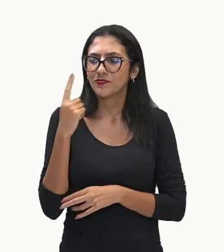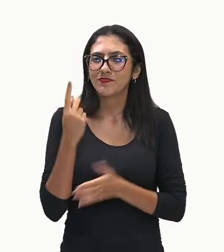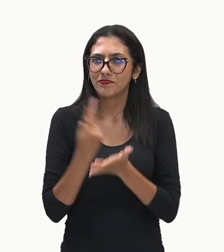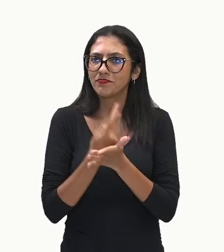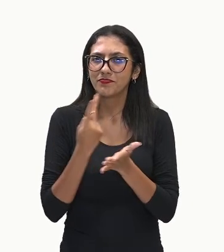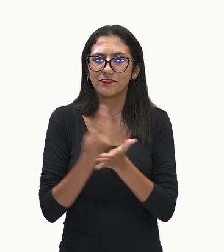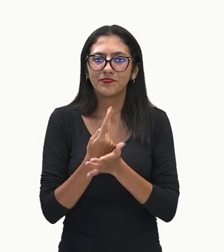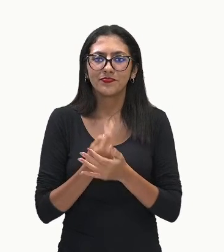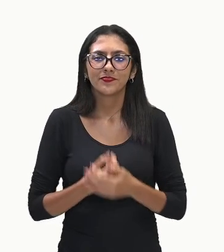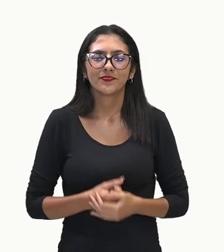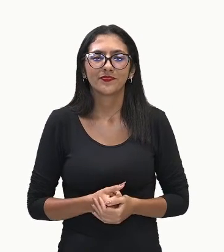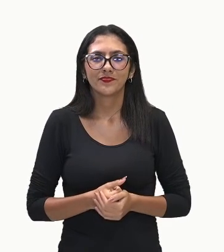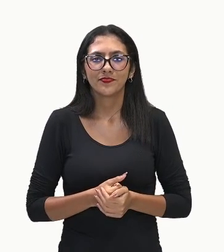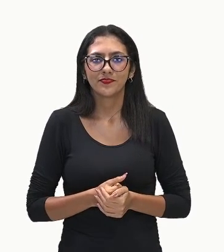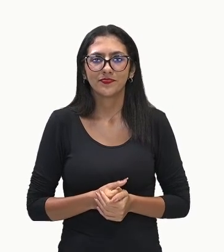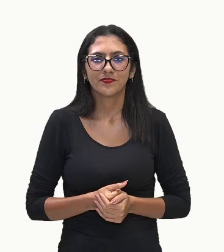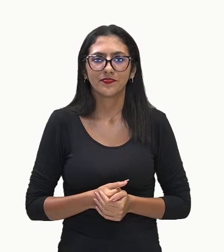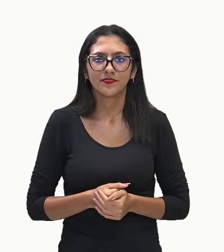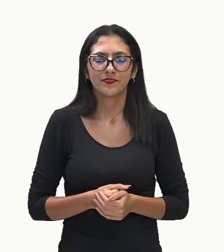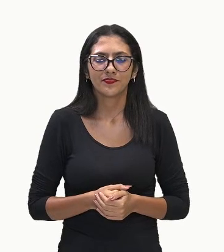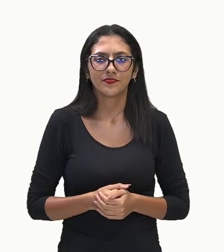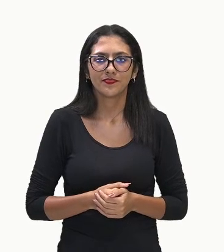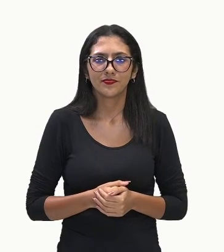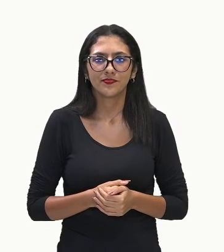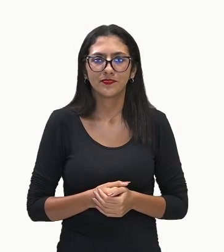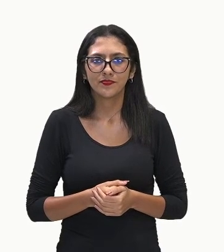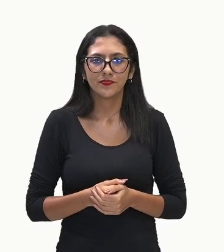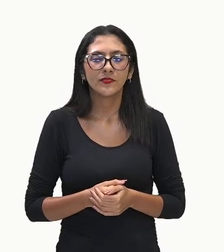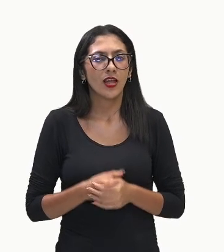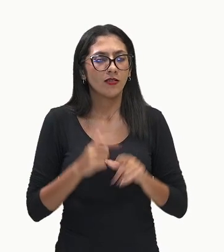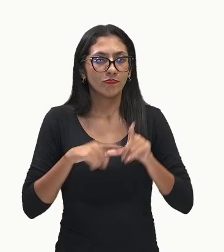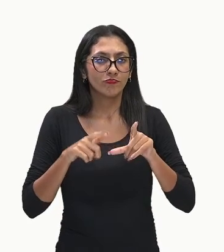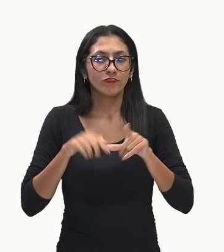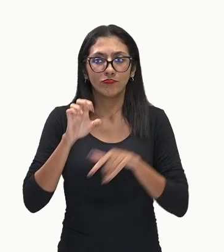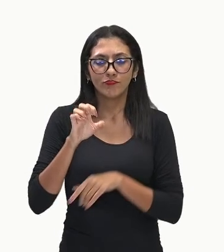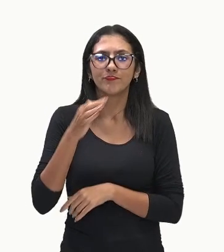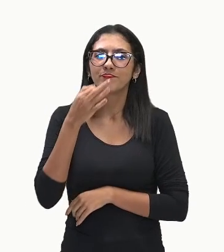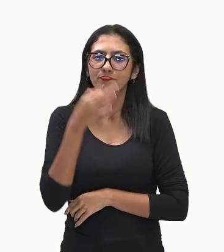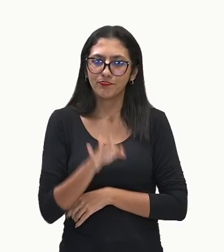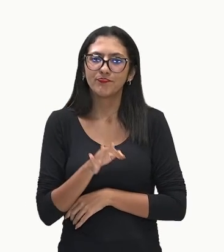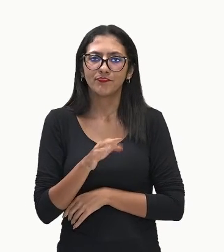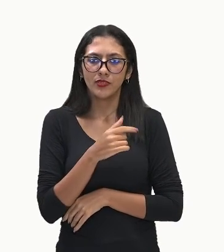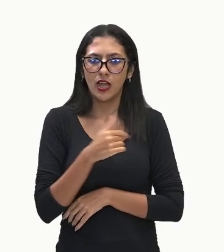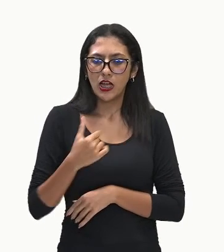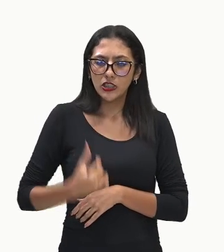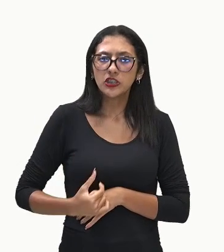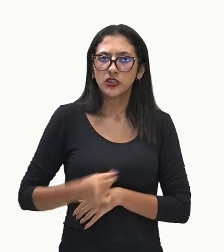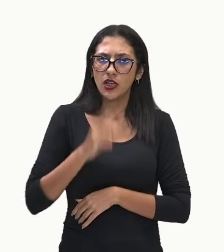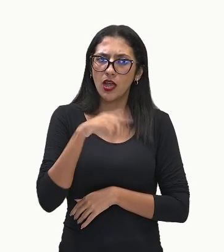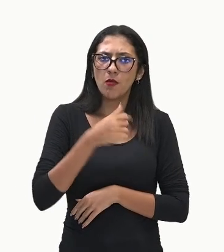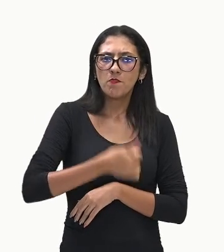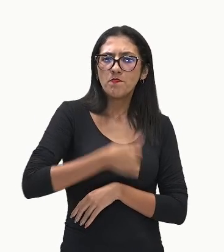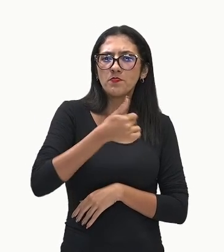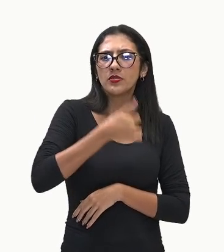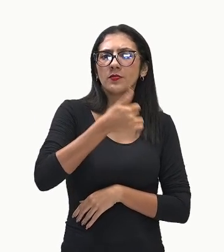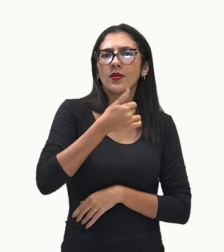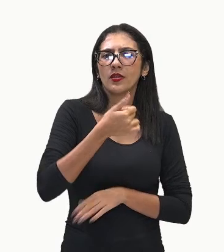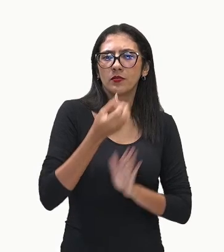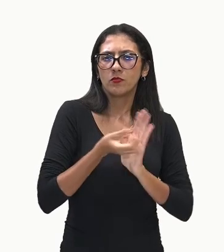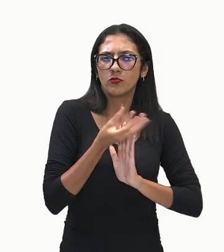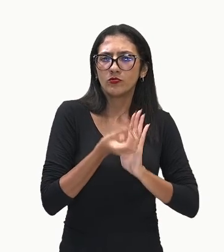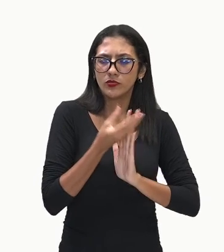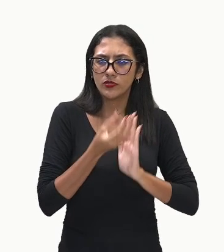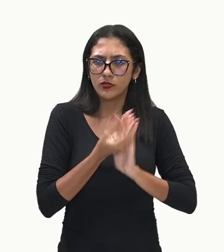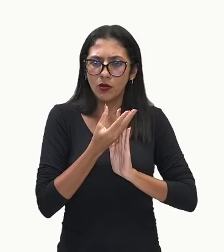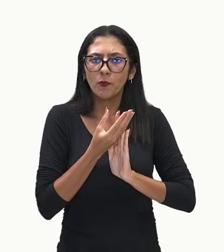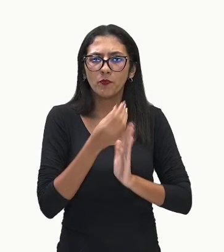alternativa. Beleza? A alternativa é correta, né? Realmente a China ocupa a 1ª posição no ranking mundial de produção de mel,